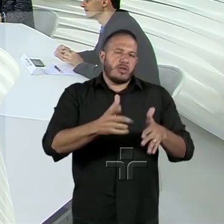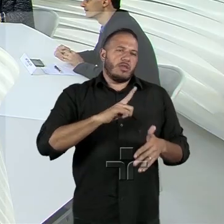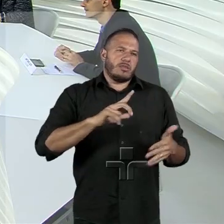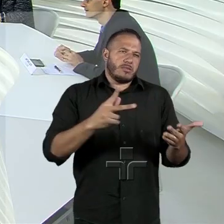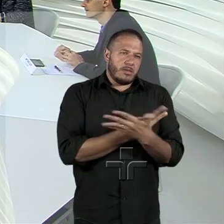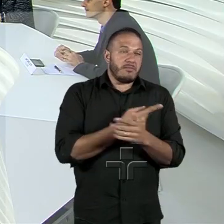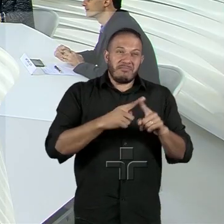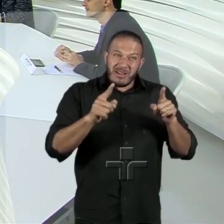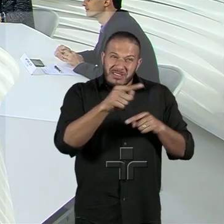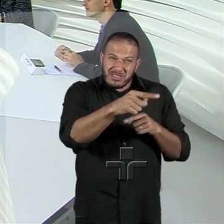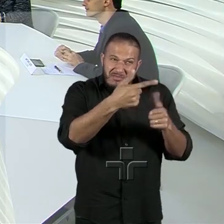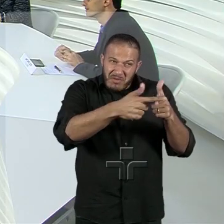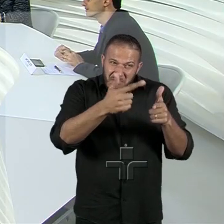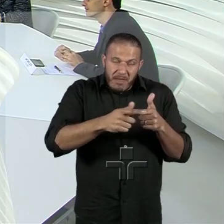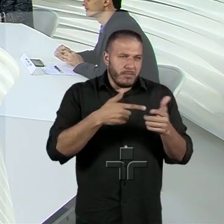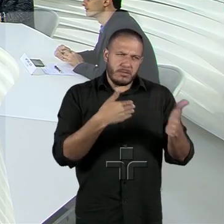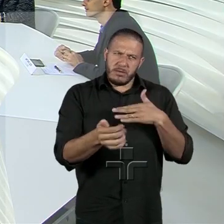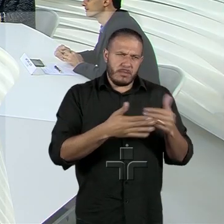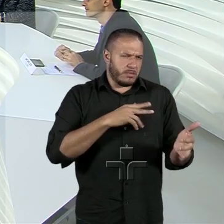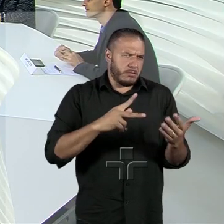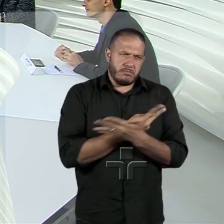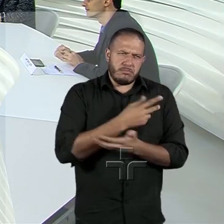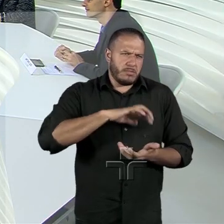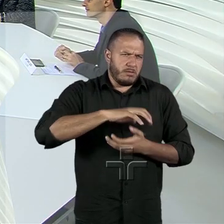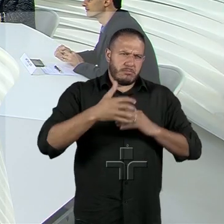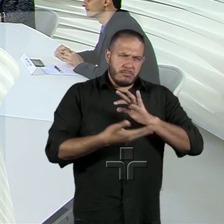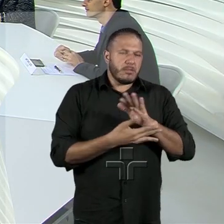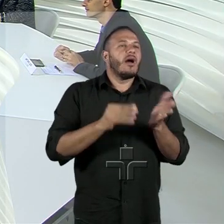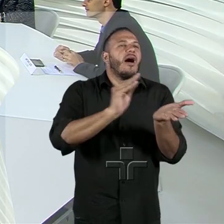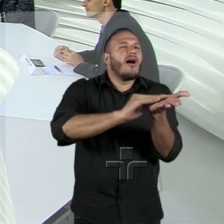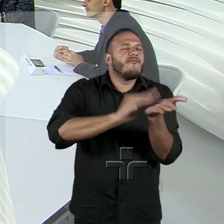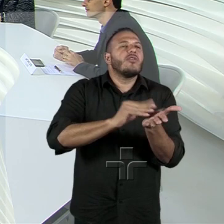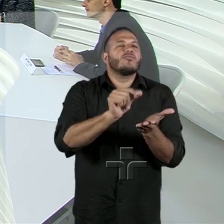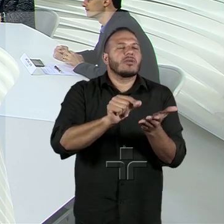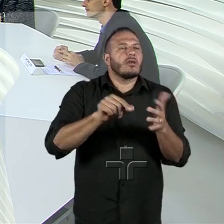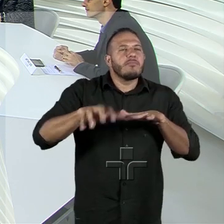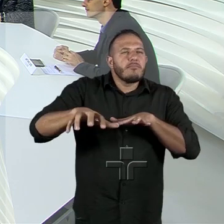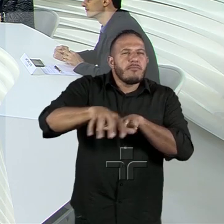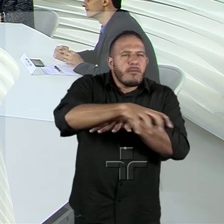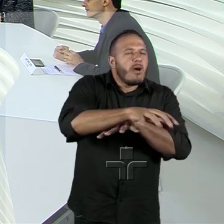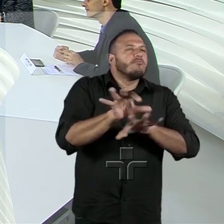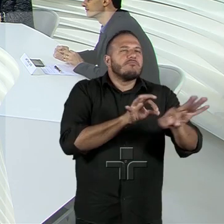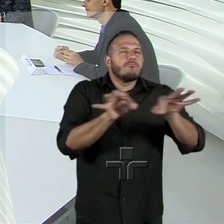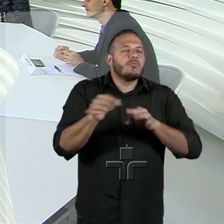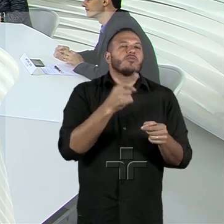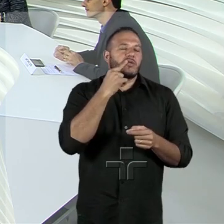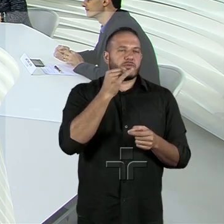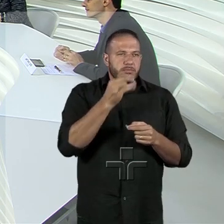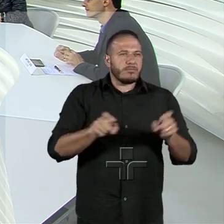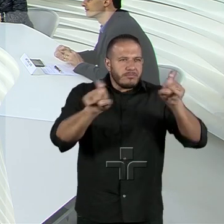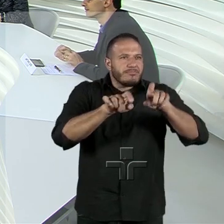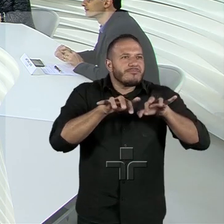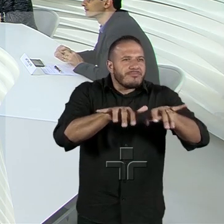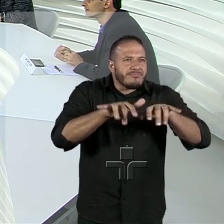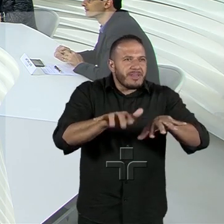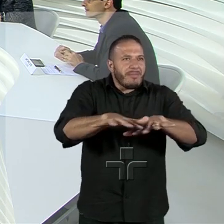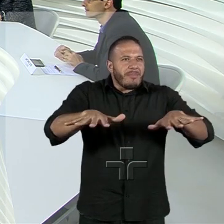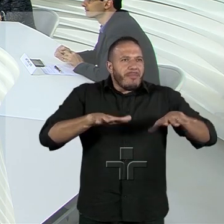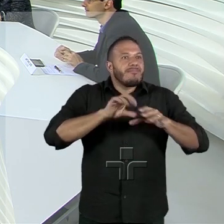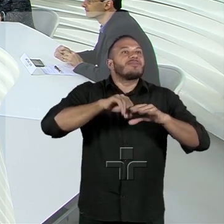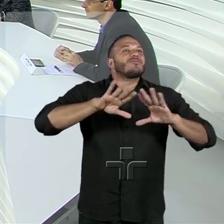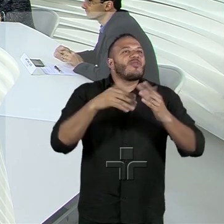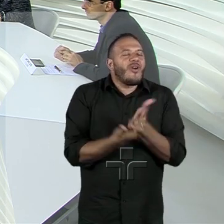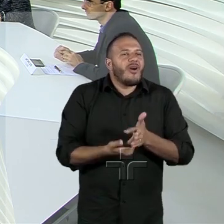Mas esse problema independe da reforma. Ora, a falta de infraestrutura de um bom laboratório, de uma quadra coberta, da elétrica,